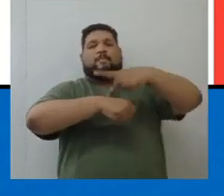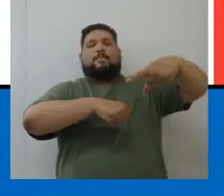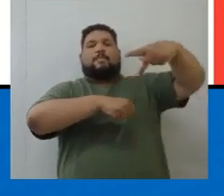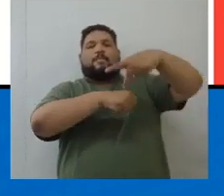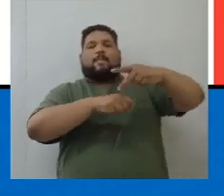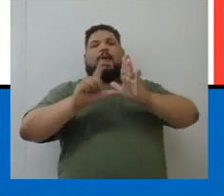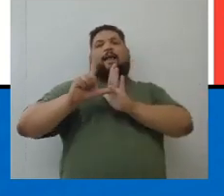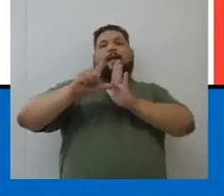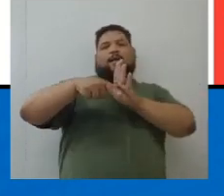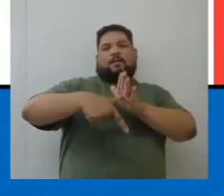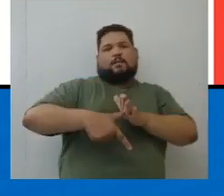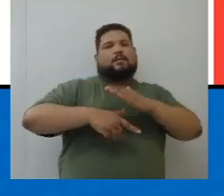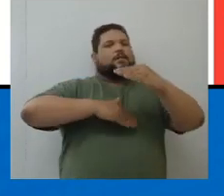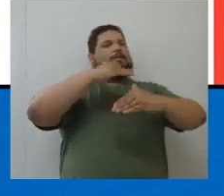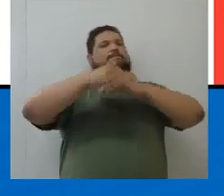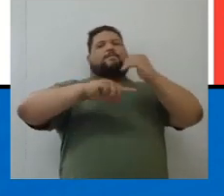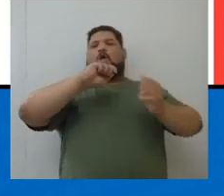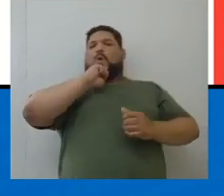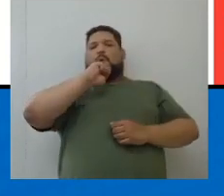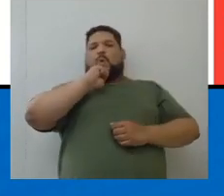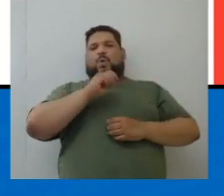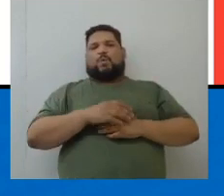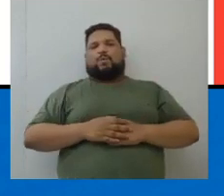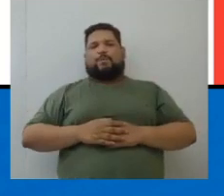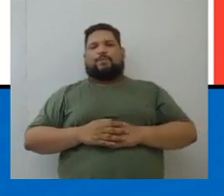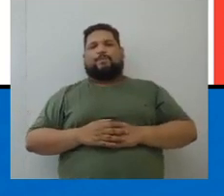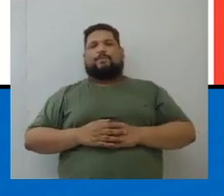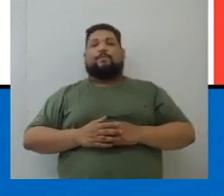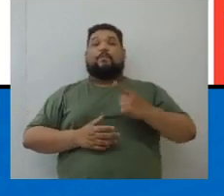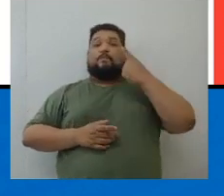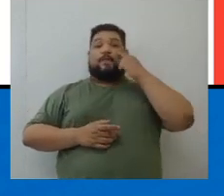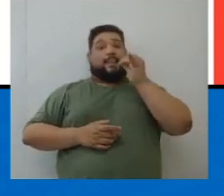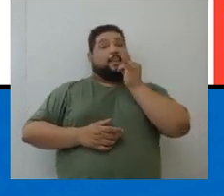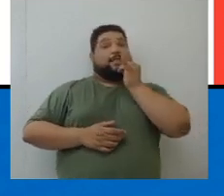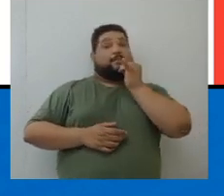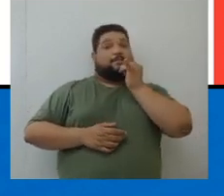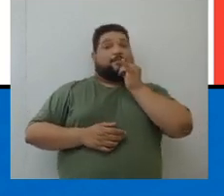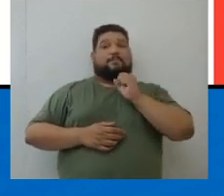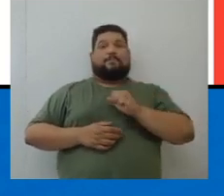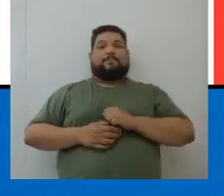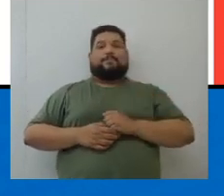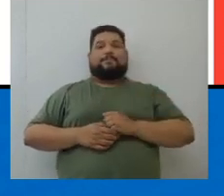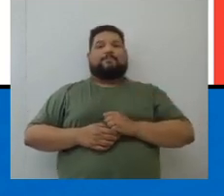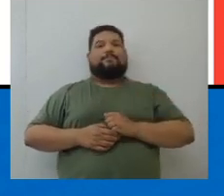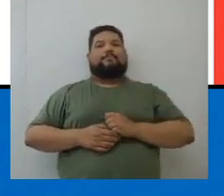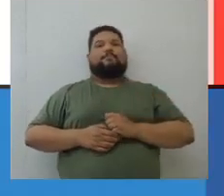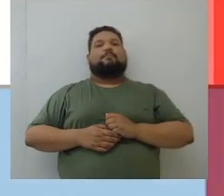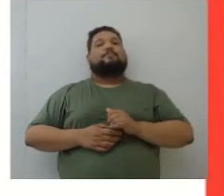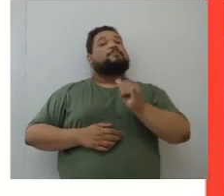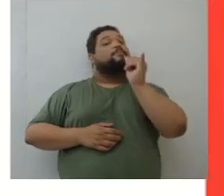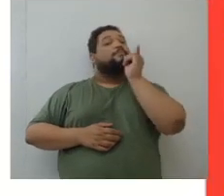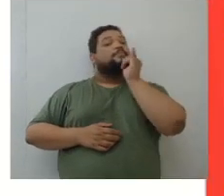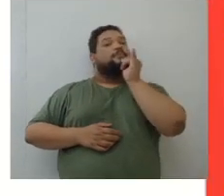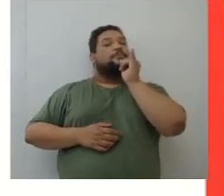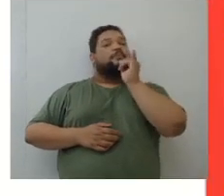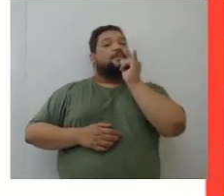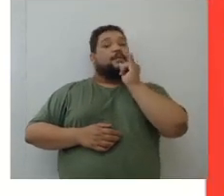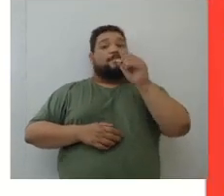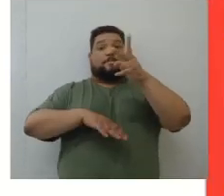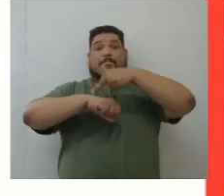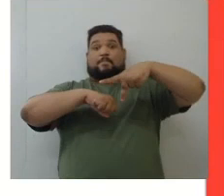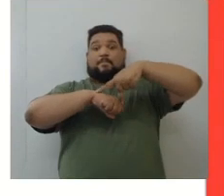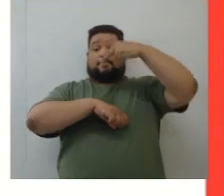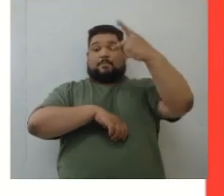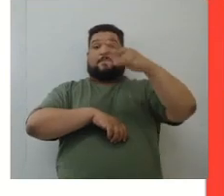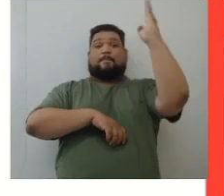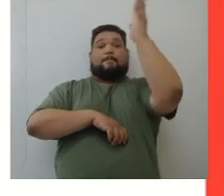países subdesenvolvidos. E aí a gente para, por exemplo, para falar sobre a relação do Brasil,